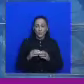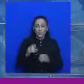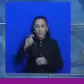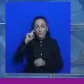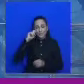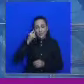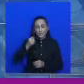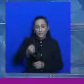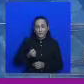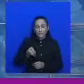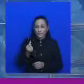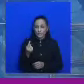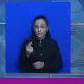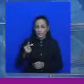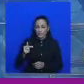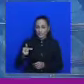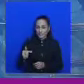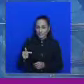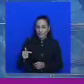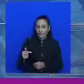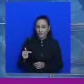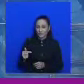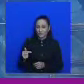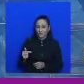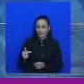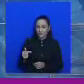Bola preta, número 17.